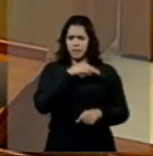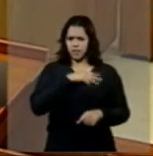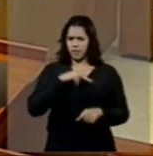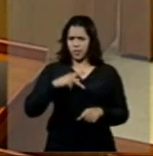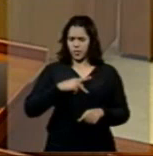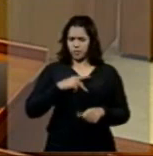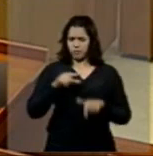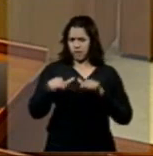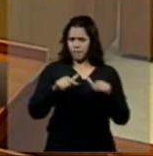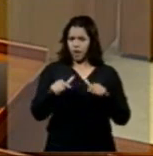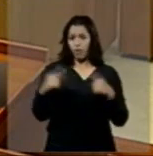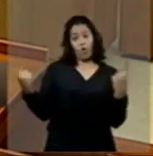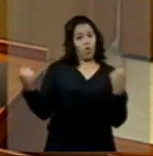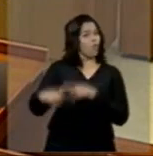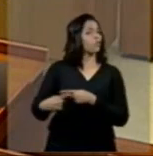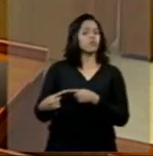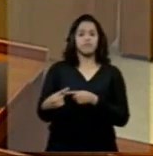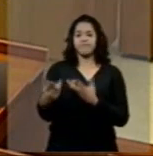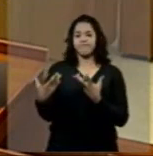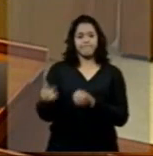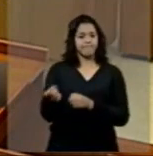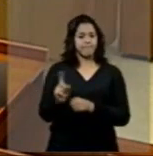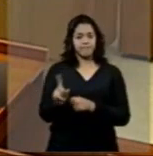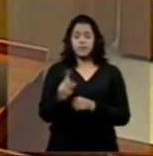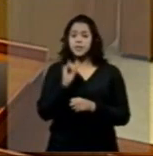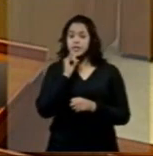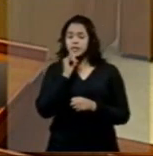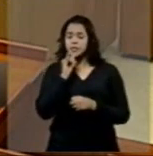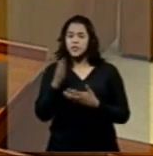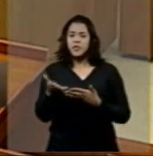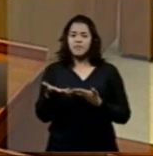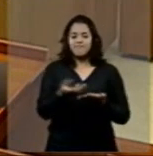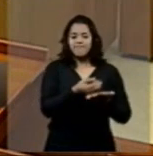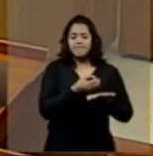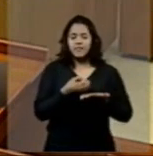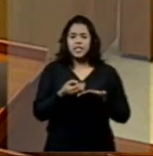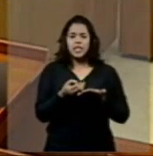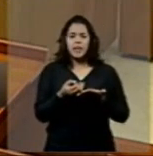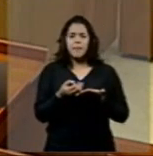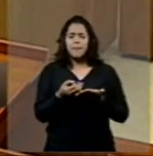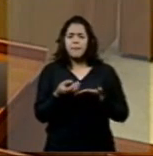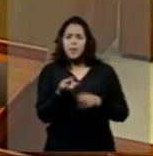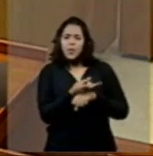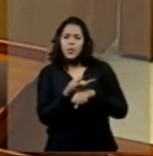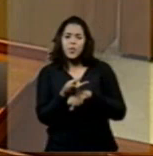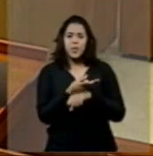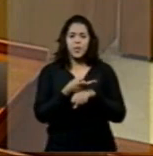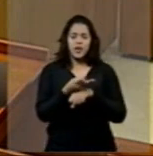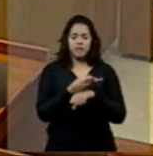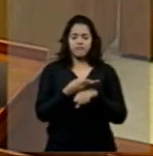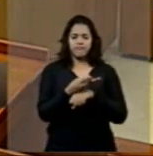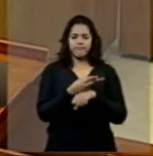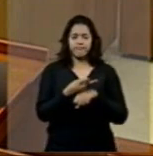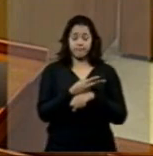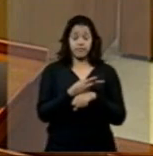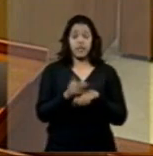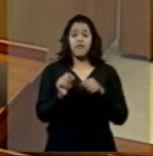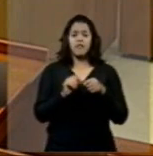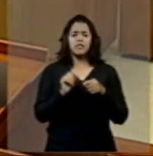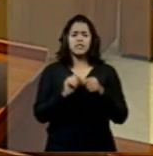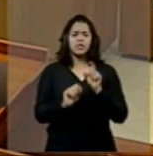do Trabalho, que seria uma intermediação que busca ela, essa intermediação, e vou citar mais